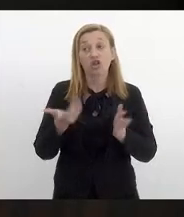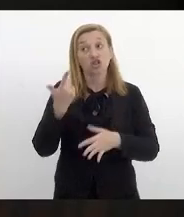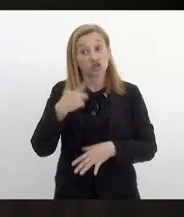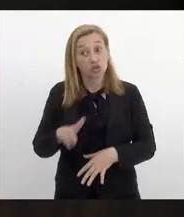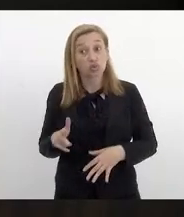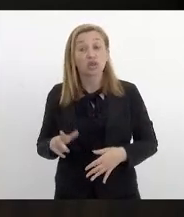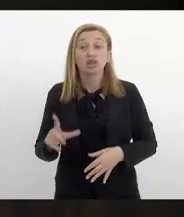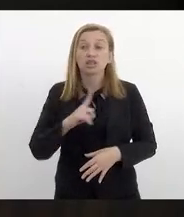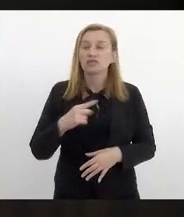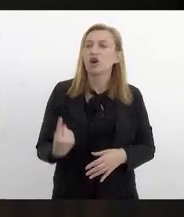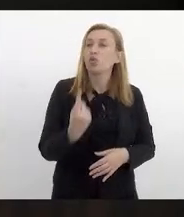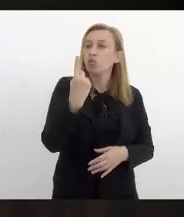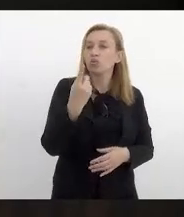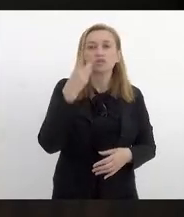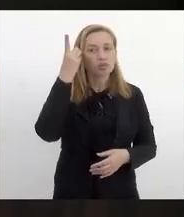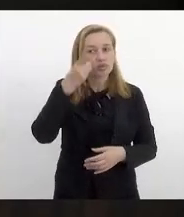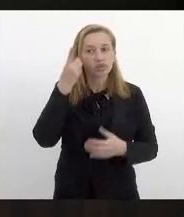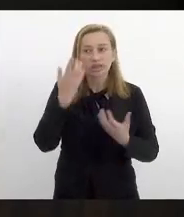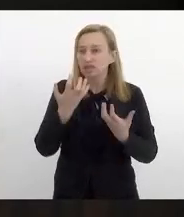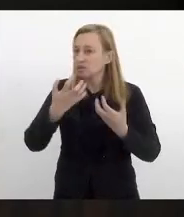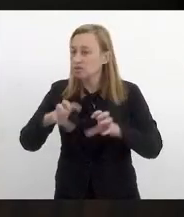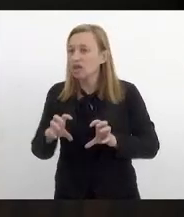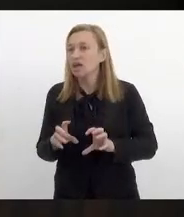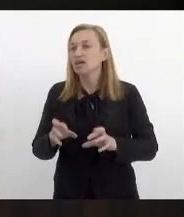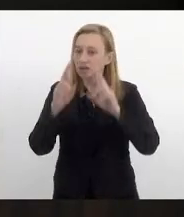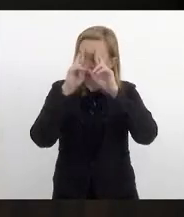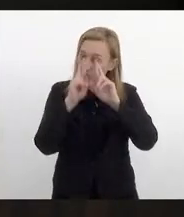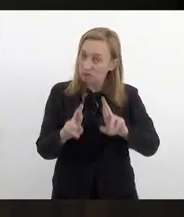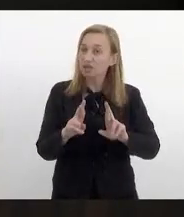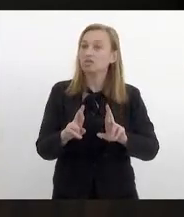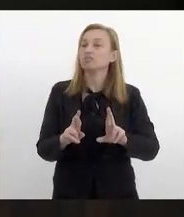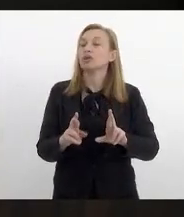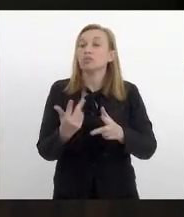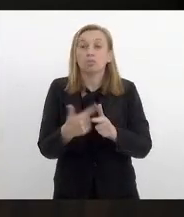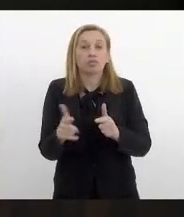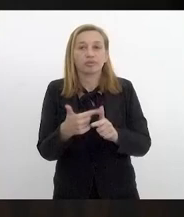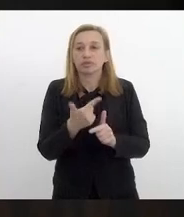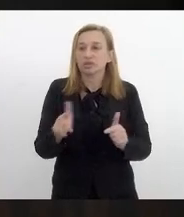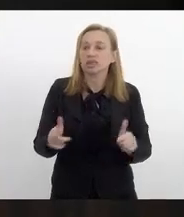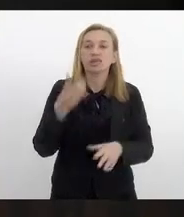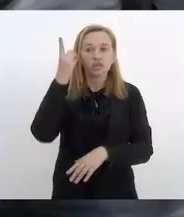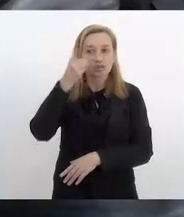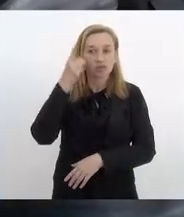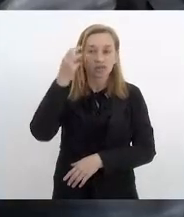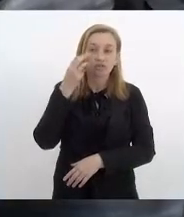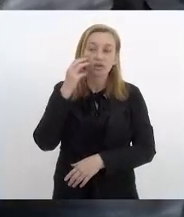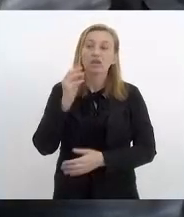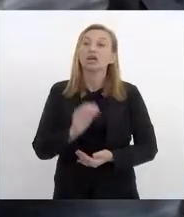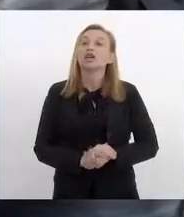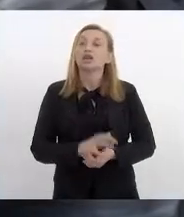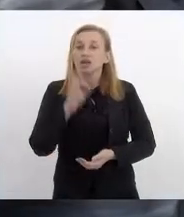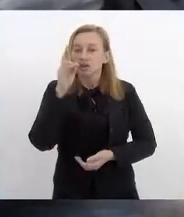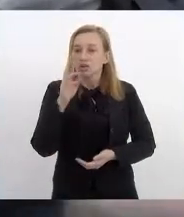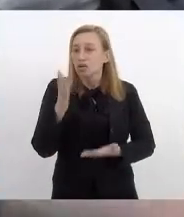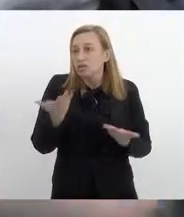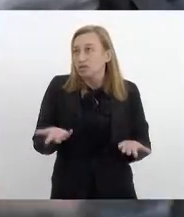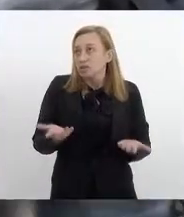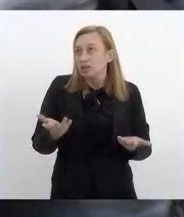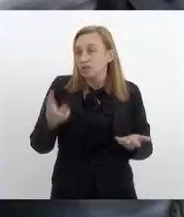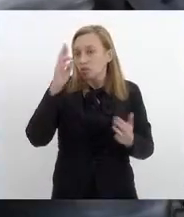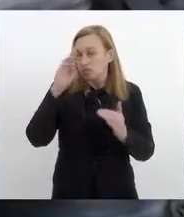se tiver um parlamentar que fala não vou abrir mão, a gente respeita. Tem problema. Deputado Valdeque, por favor. Não, presidente, como Vossa